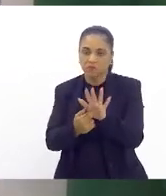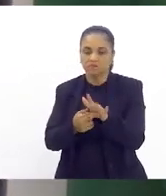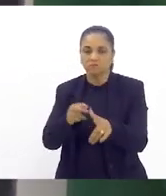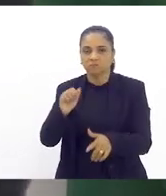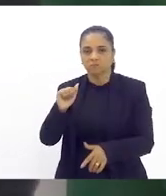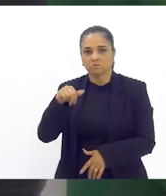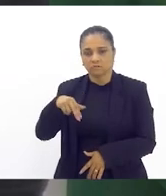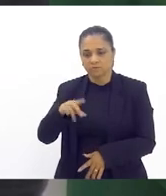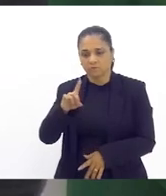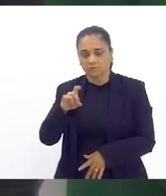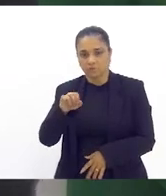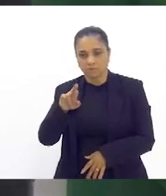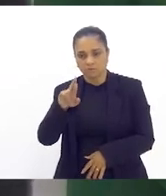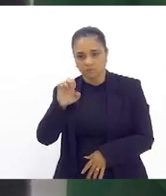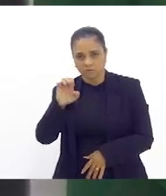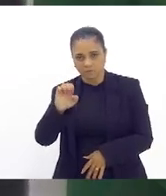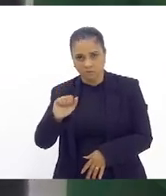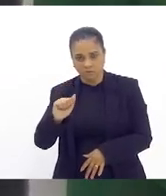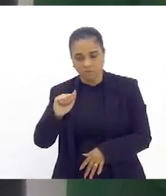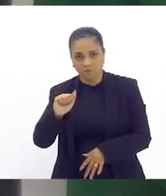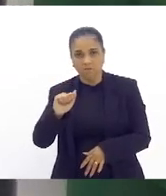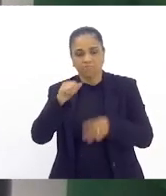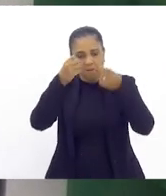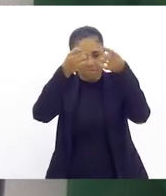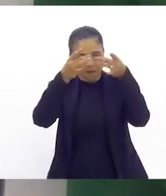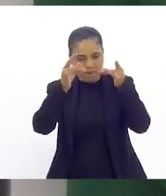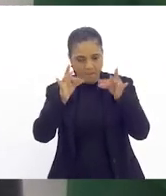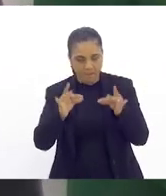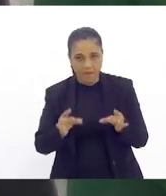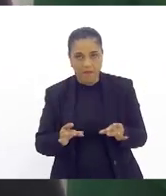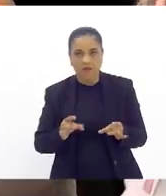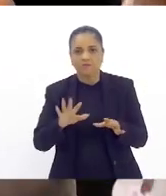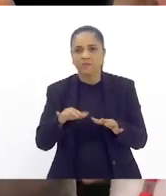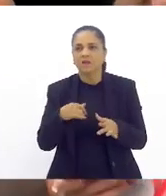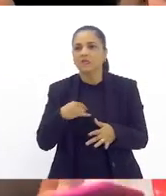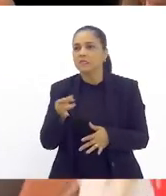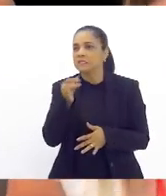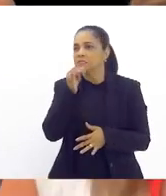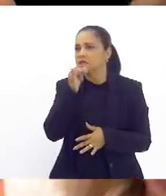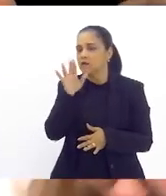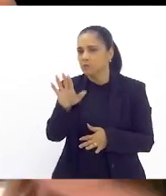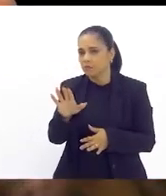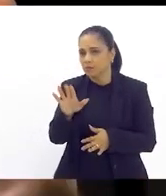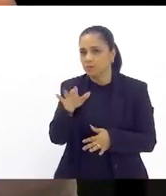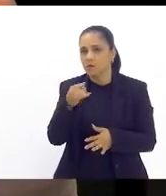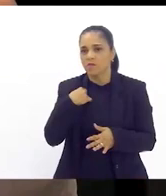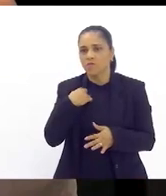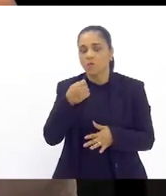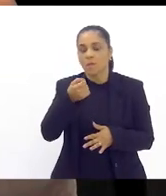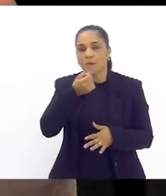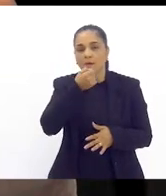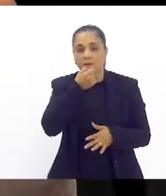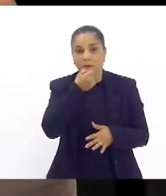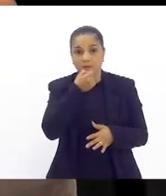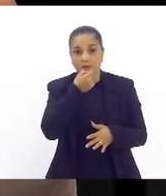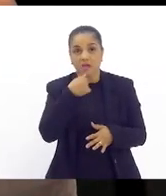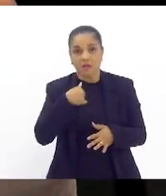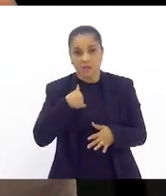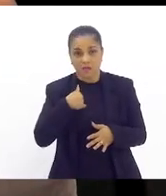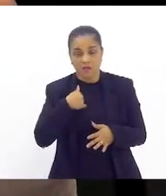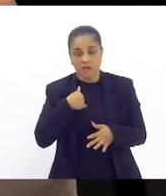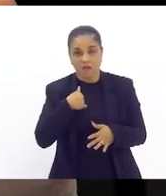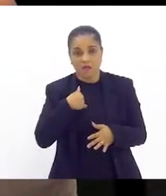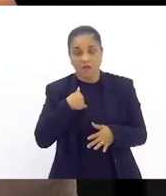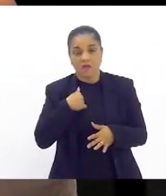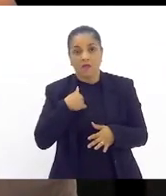pode pontuar rapidamente que o conceito utilizado de ambiente institucional Steel foi cunhado pela